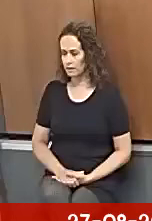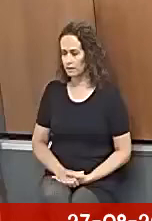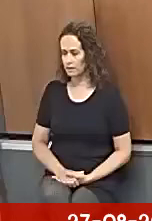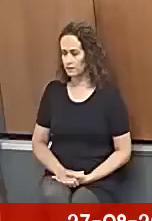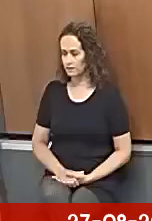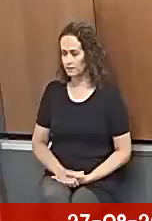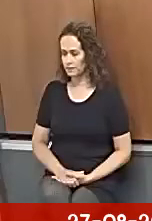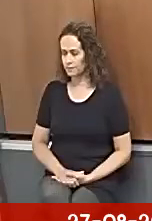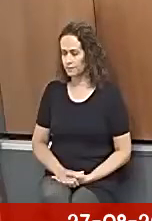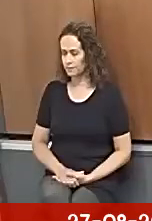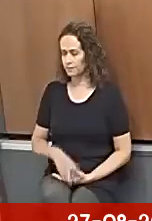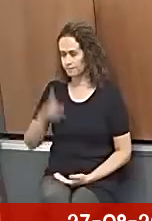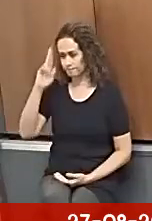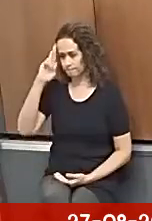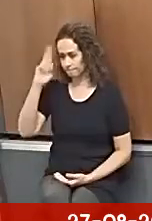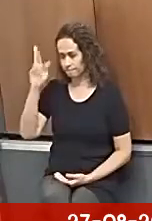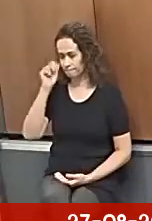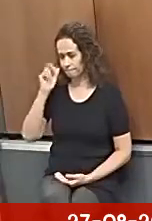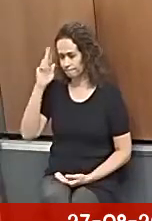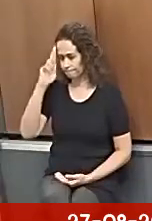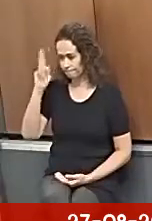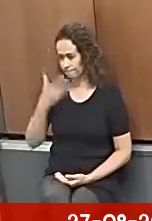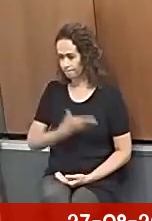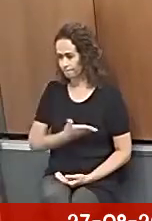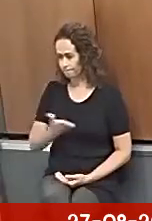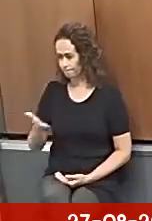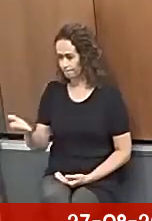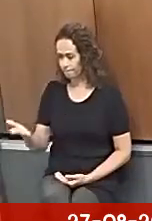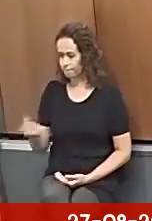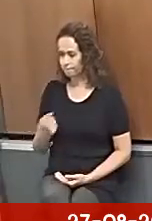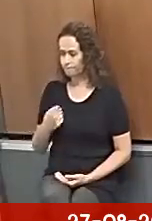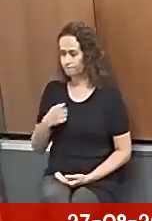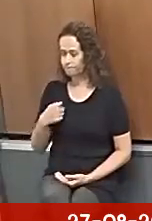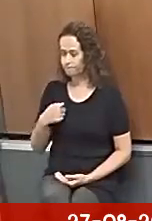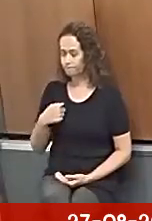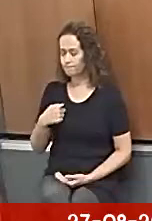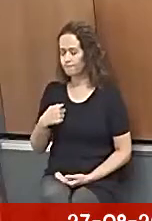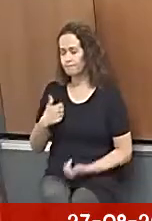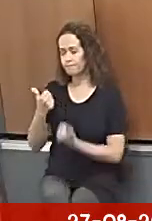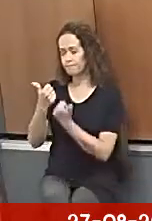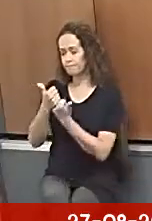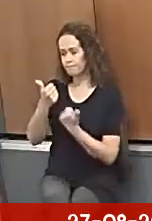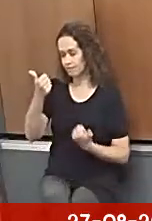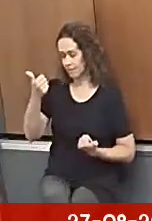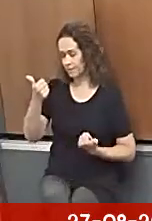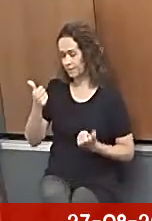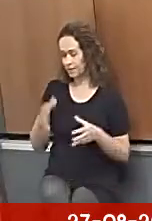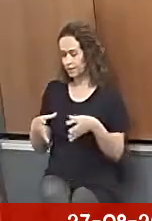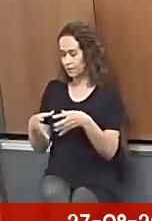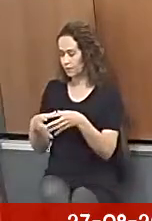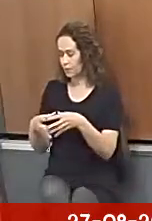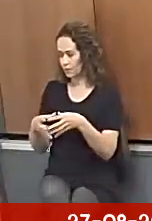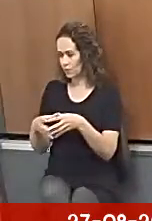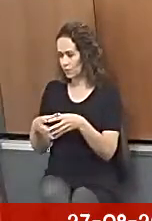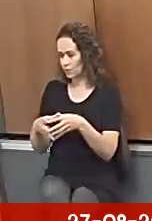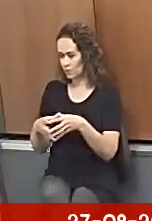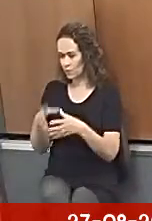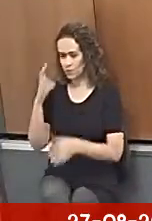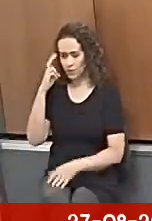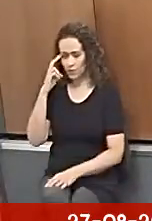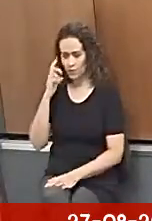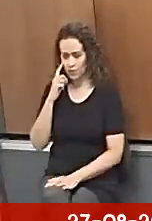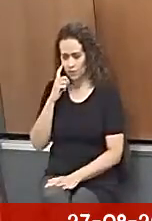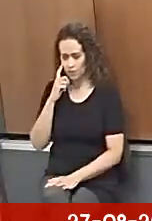eu sou o deputado duarte beshir vice presidente dessa comissão aqui o deputado josé guilherme